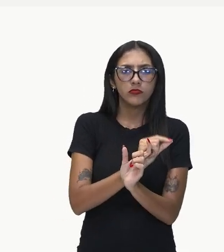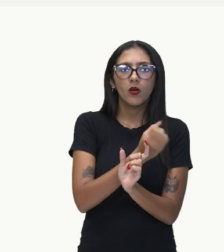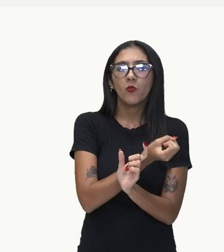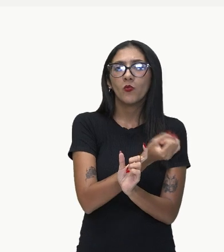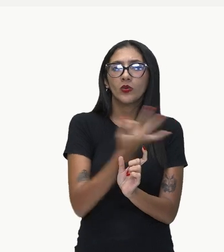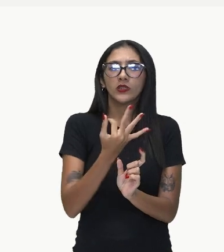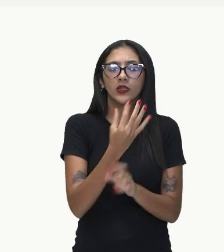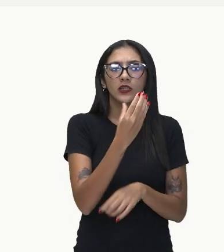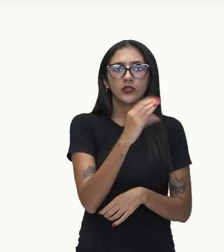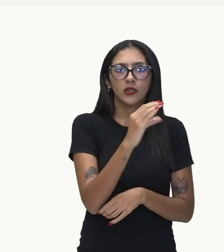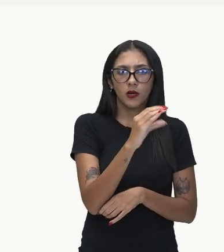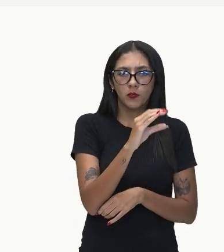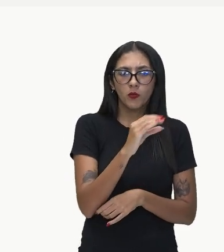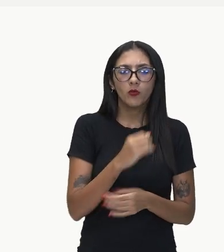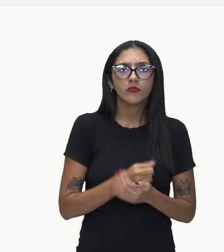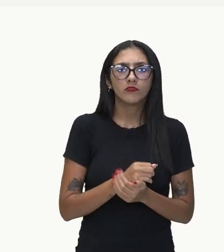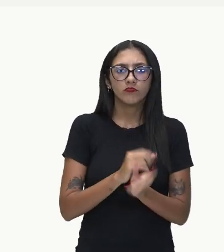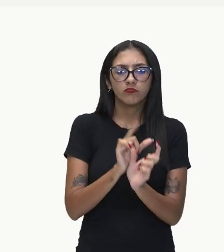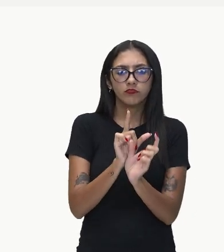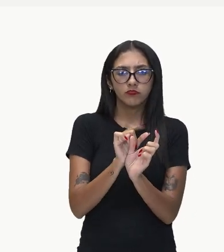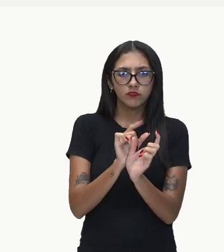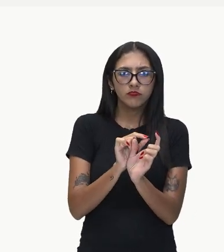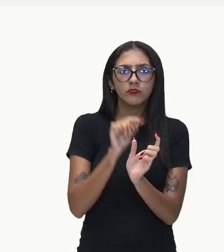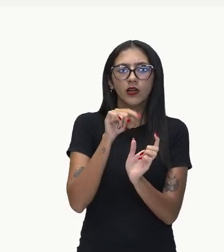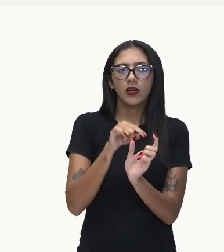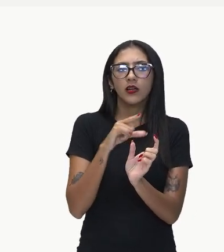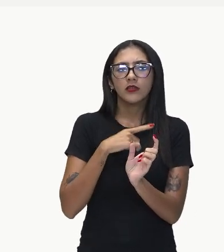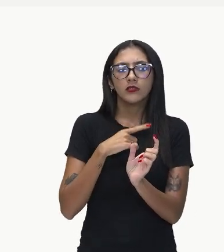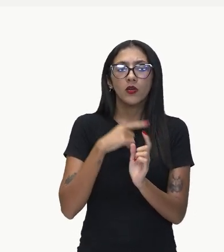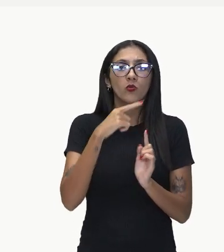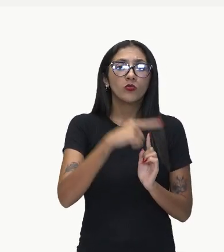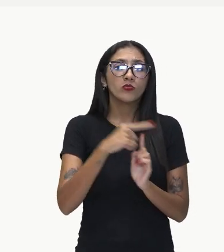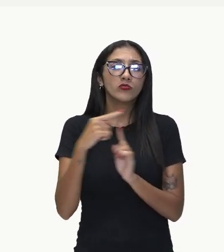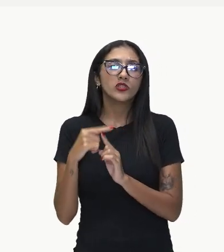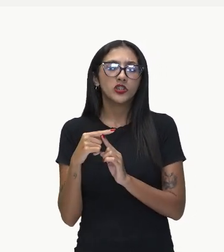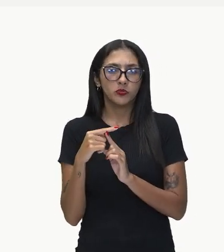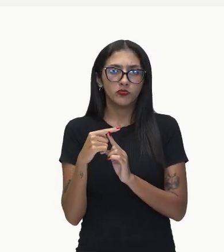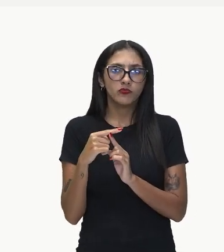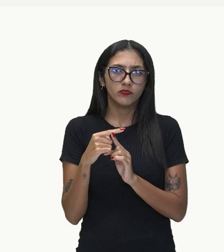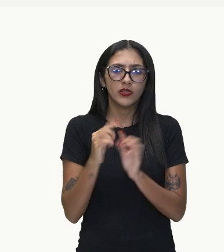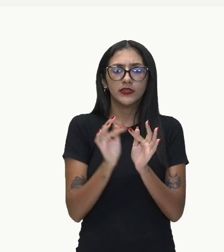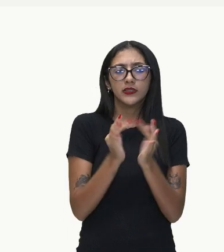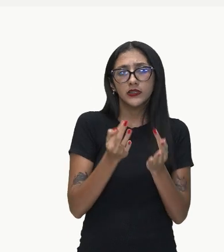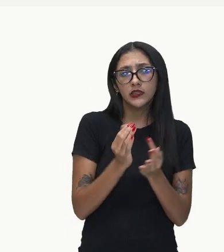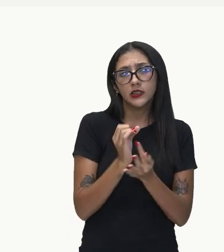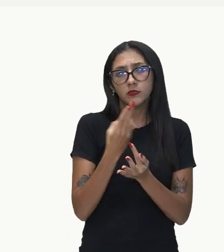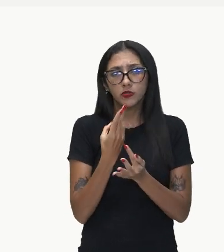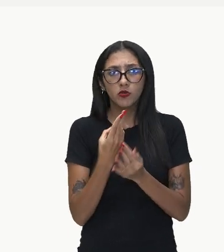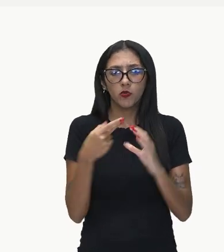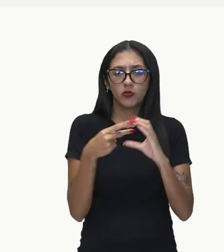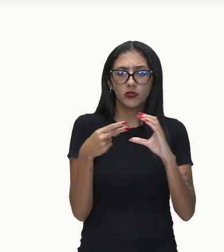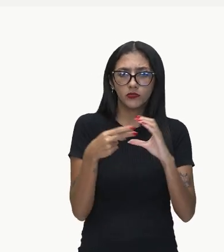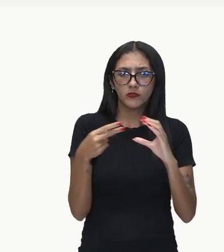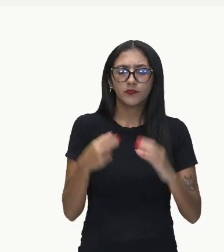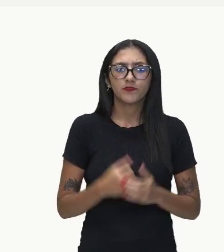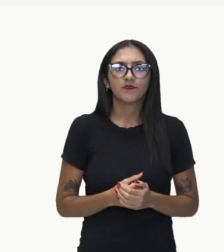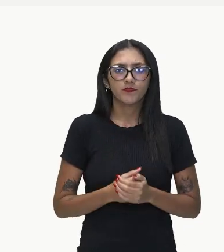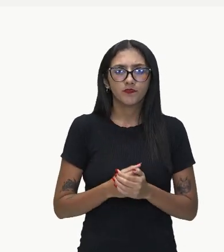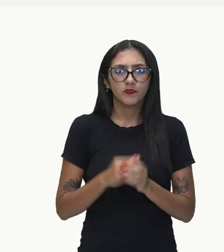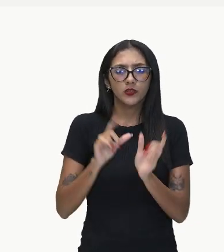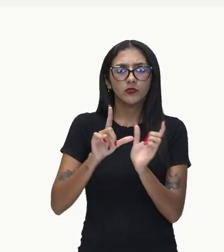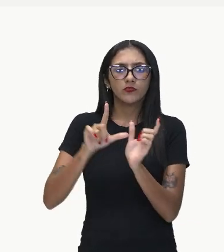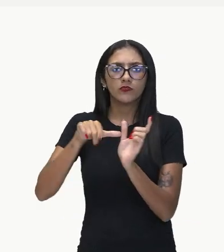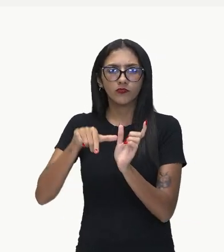carbonos. Utilizo o infixo, que indica o tipo de ligação. E o sufixo, só